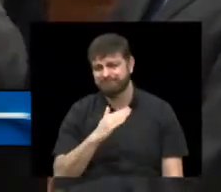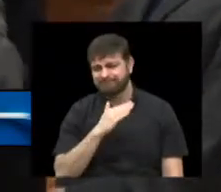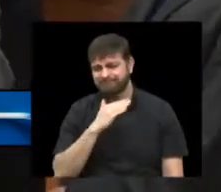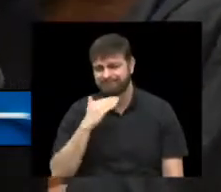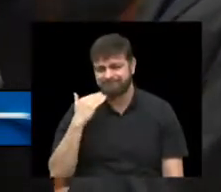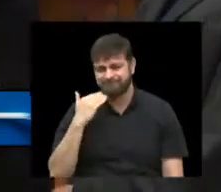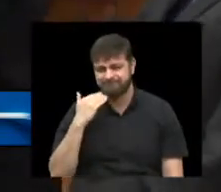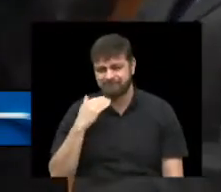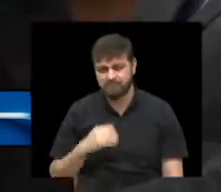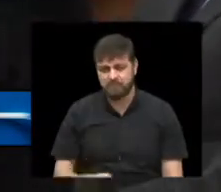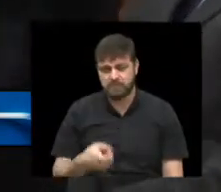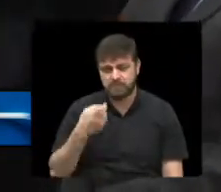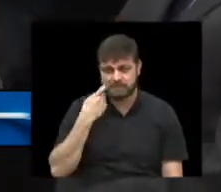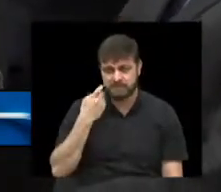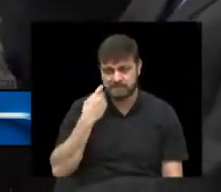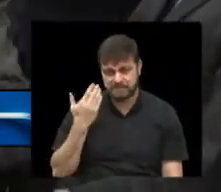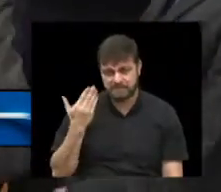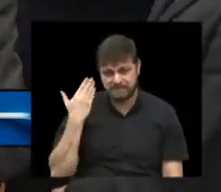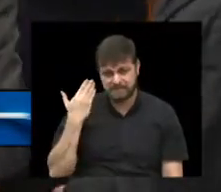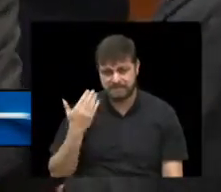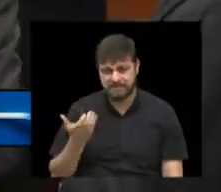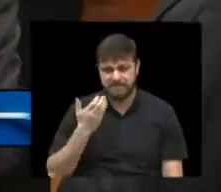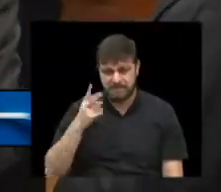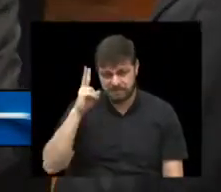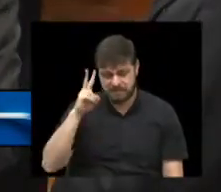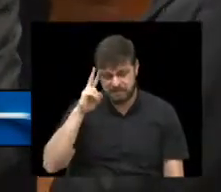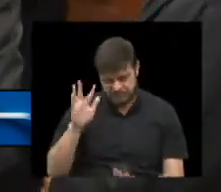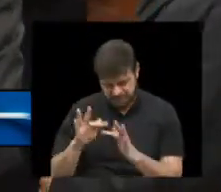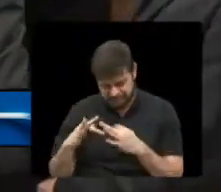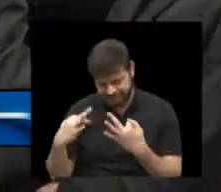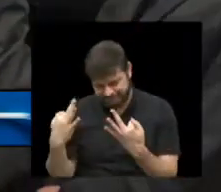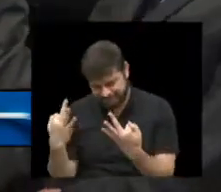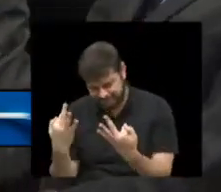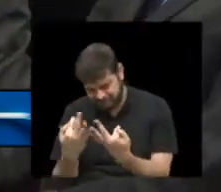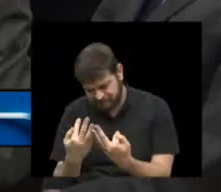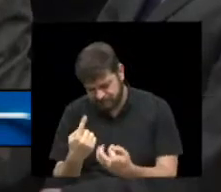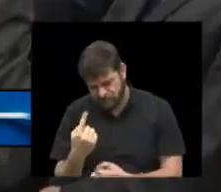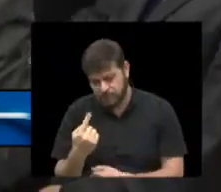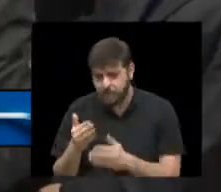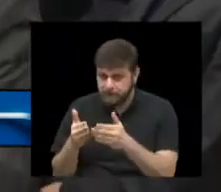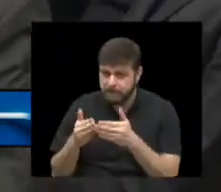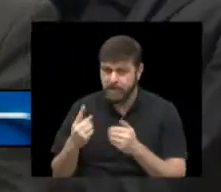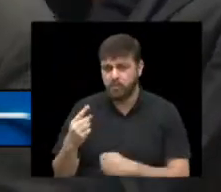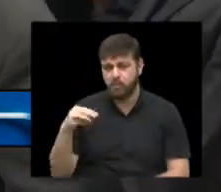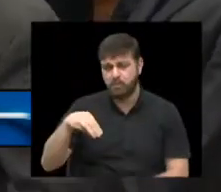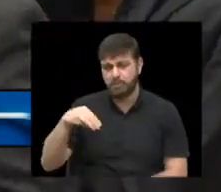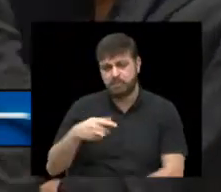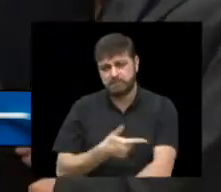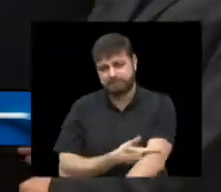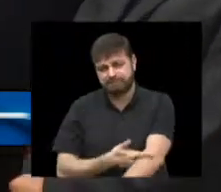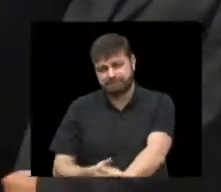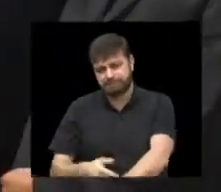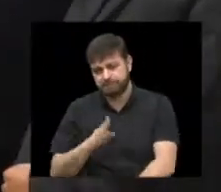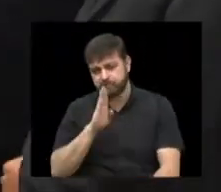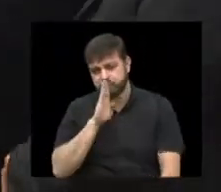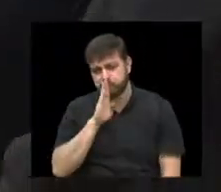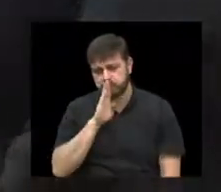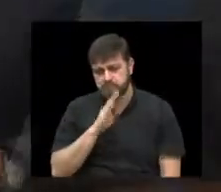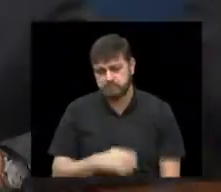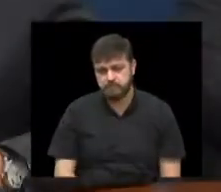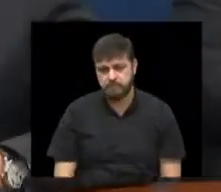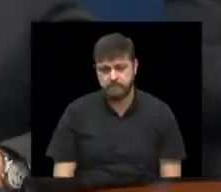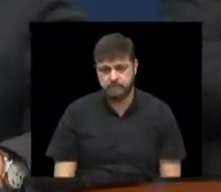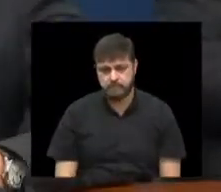última sexta-feira agora. Então, rendendo homenagem a toda a família, solicito, por favor, neste minuto. Pois não, fica